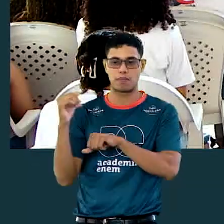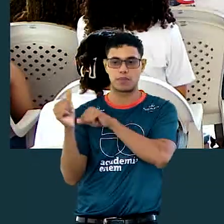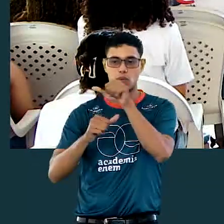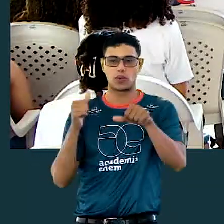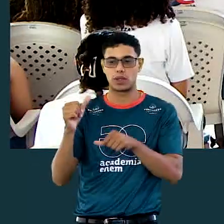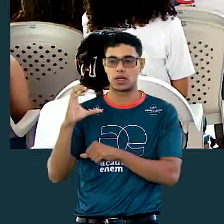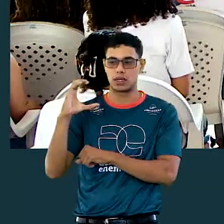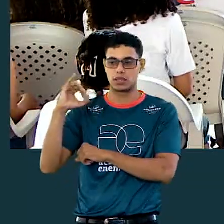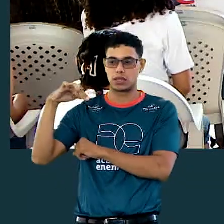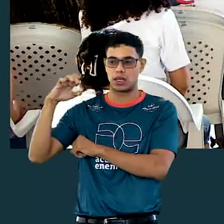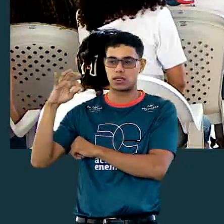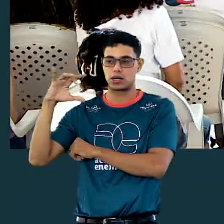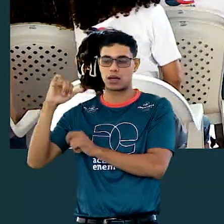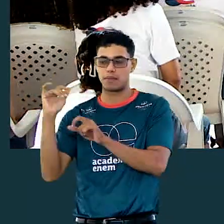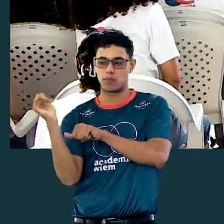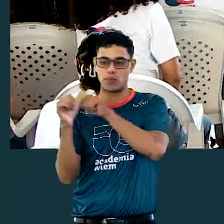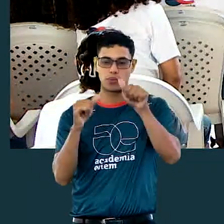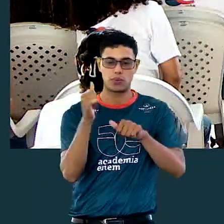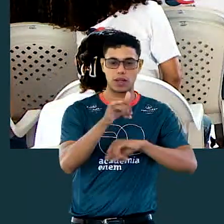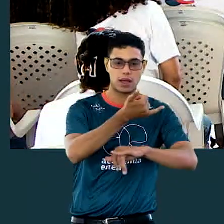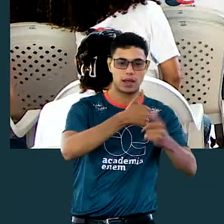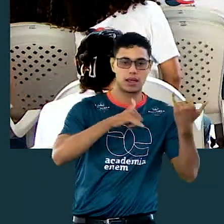cinética em energia elétrica.